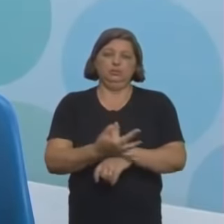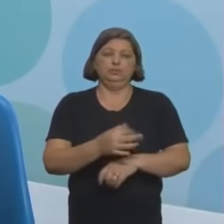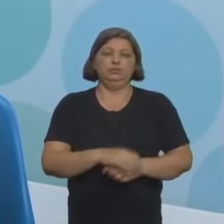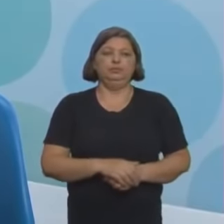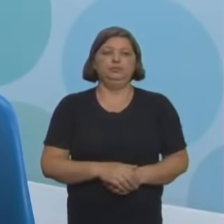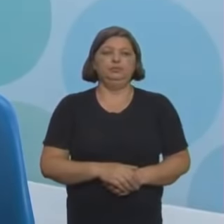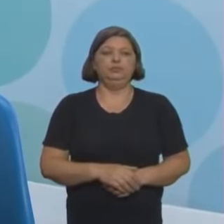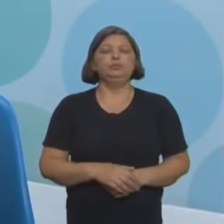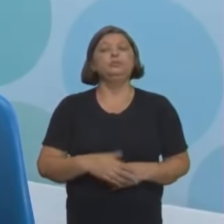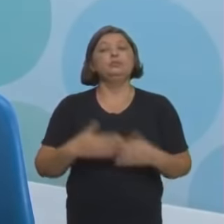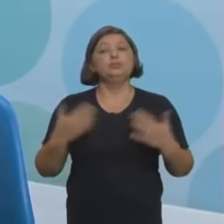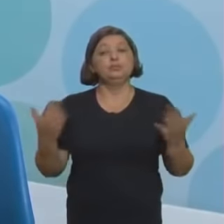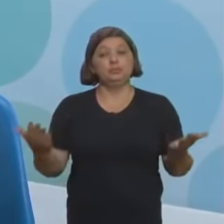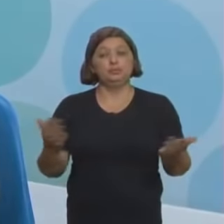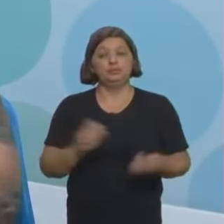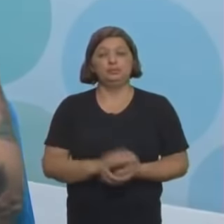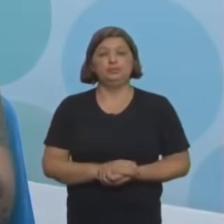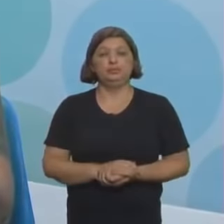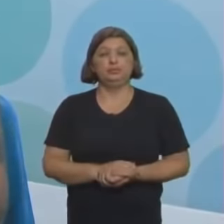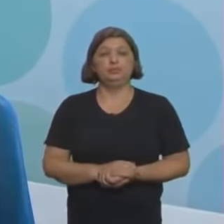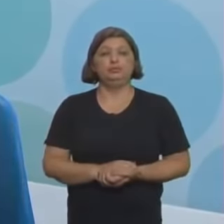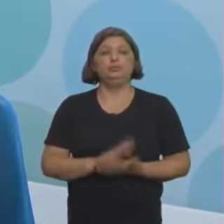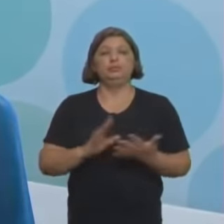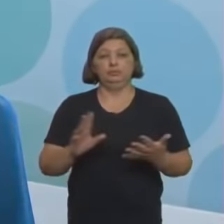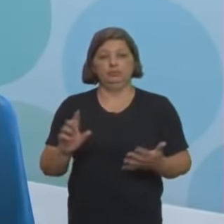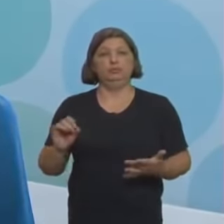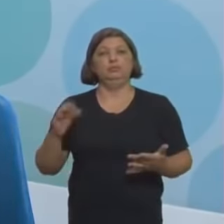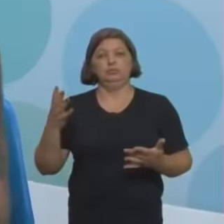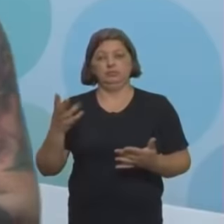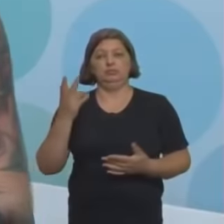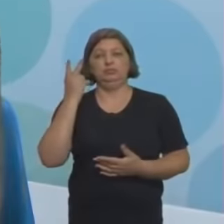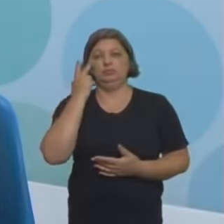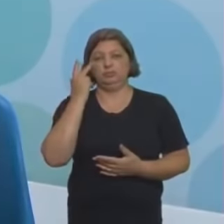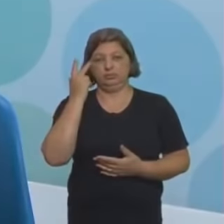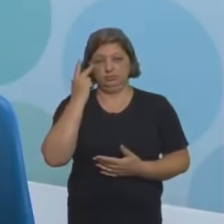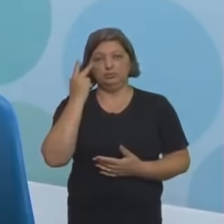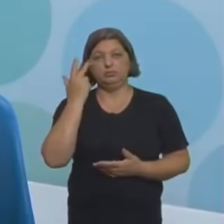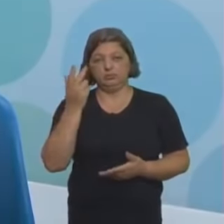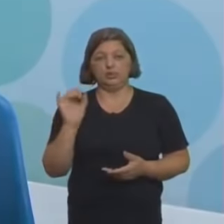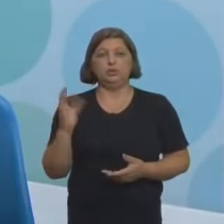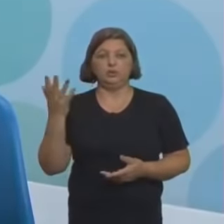Então, gente, essa situação é uma situação bem comum, na verdade.